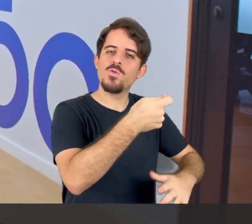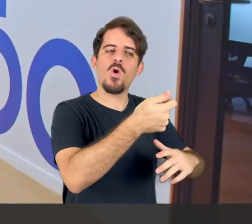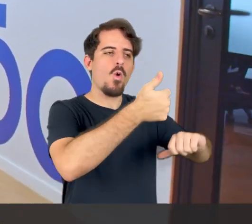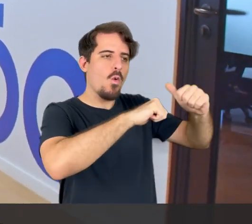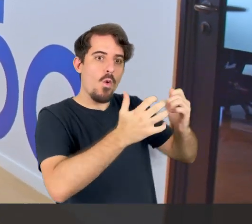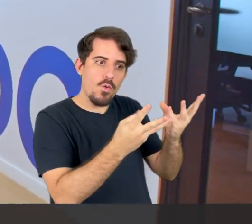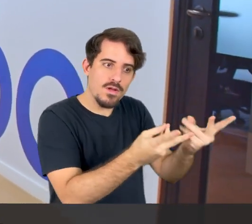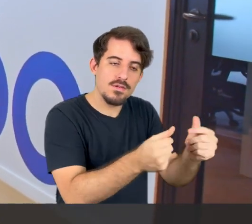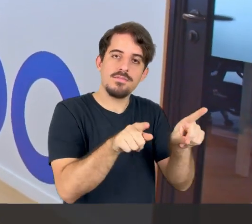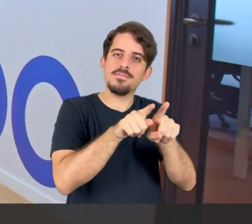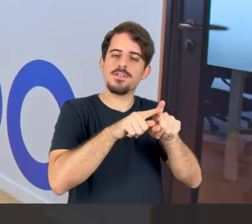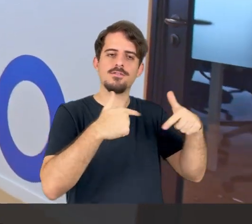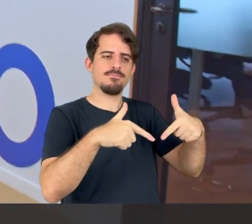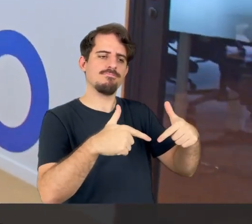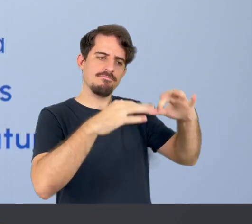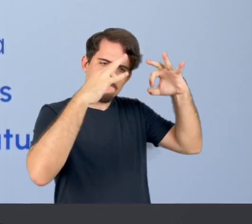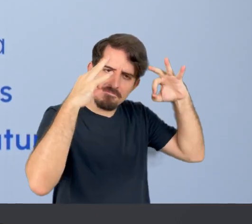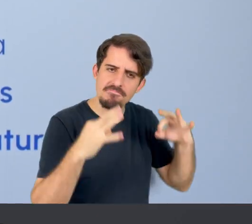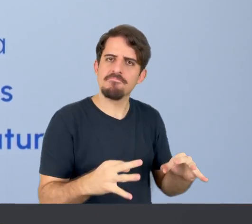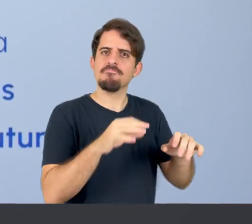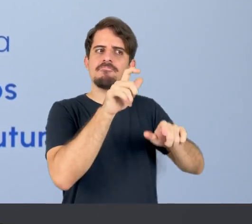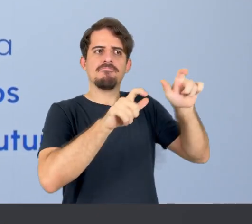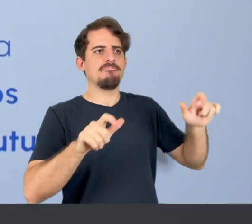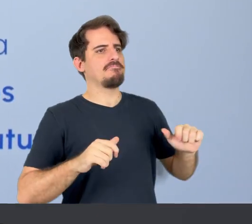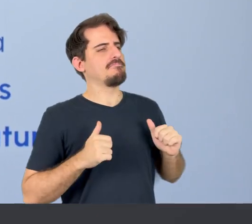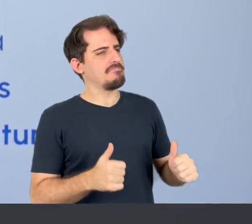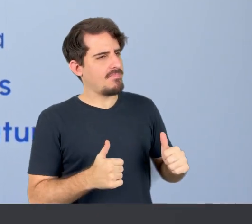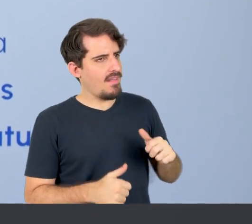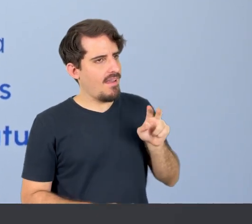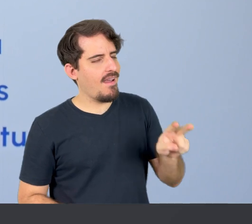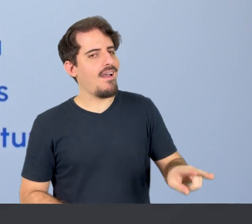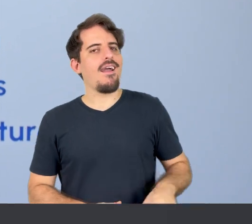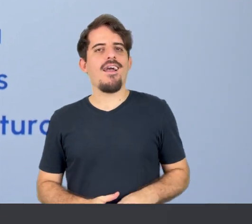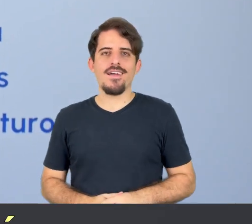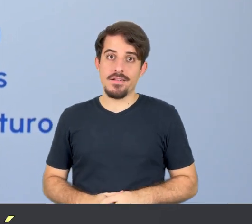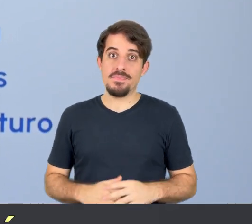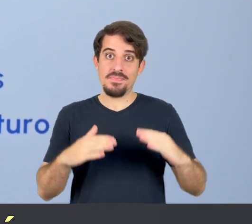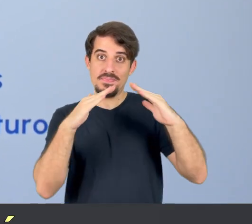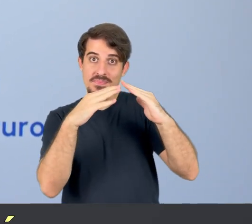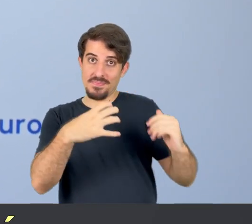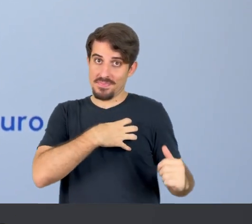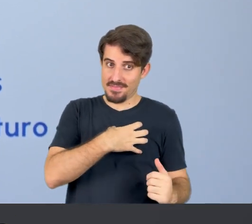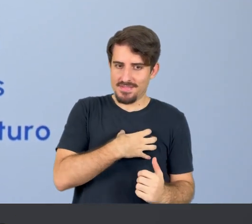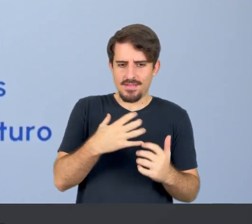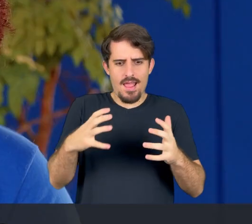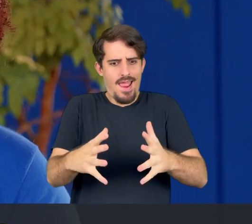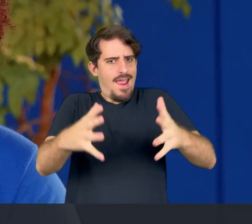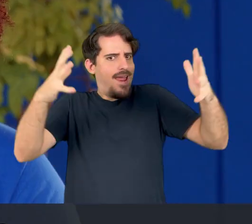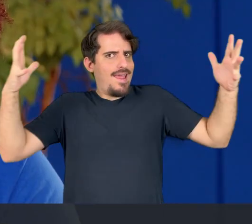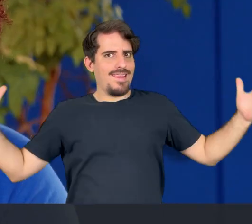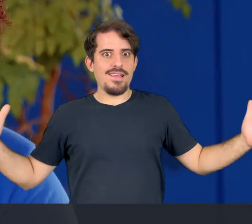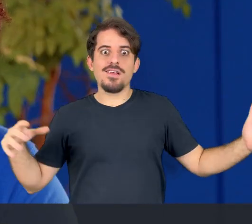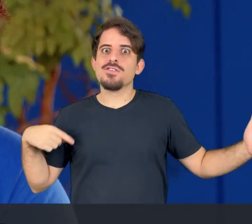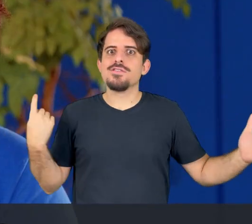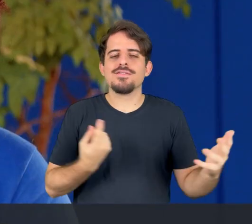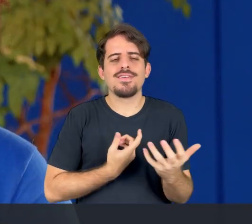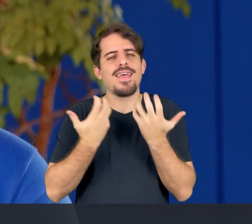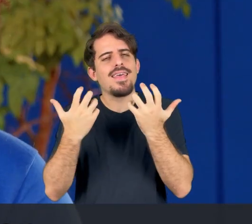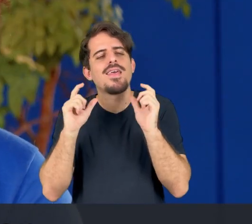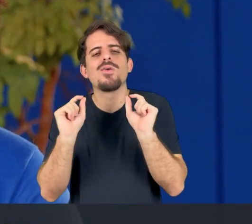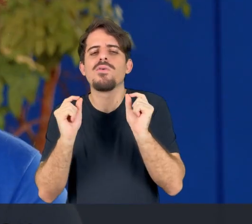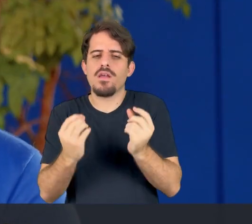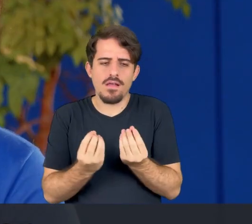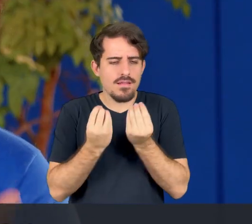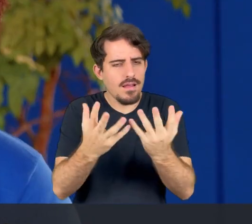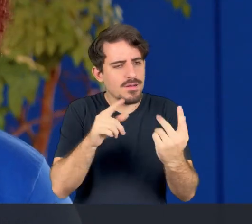a qualidade, né, e o trabalho com excelência, né? O Grupo Casas Bahia ele é enorme, então o que a